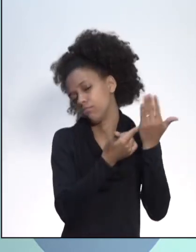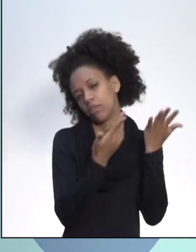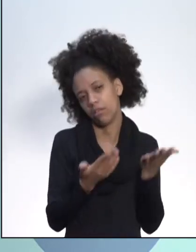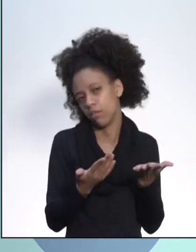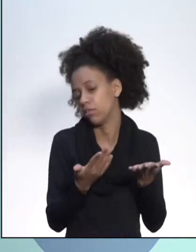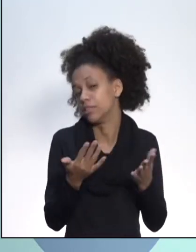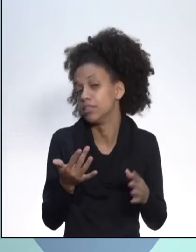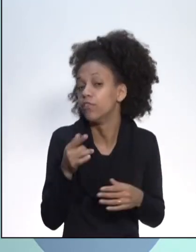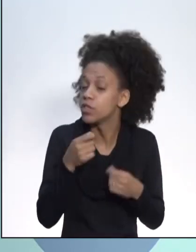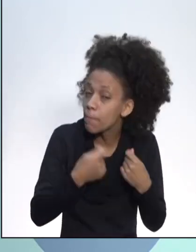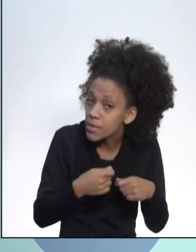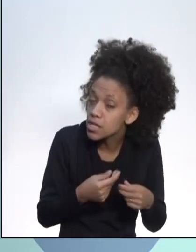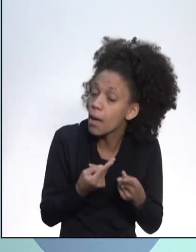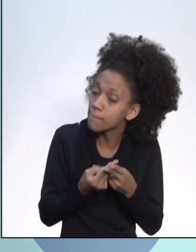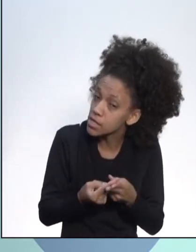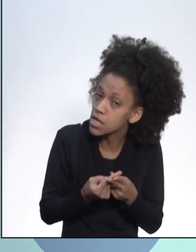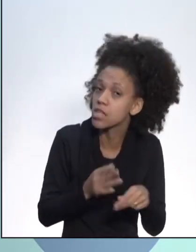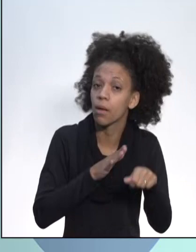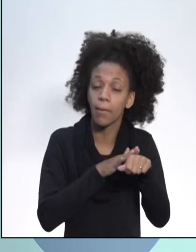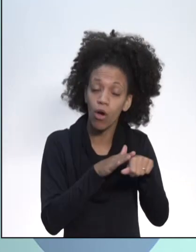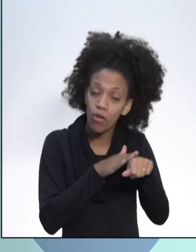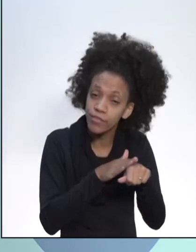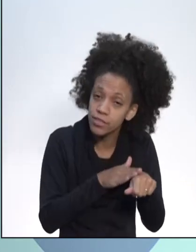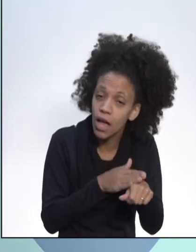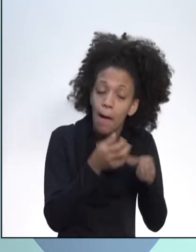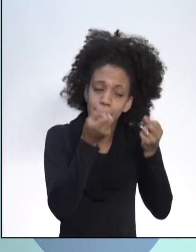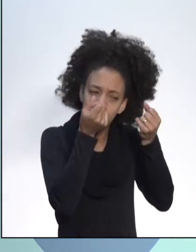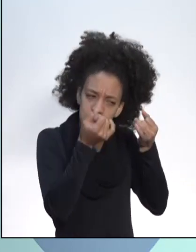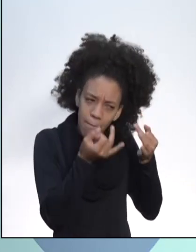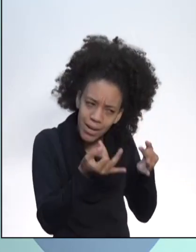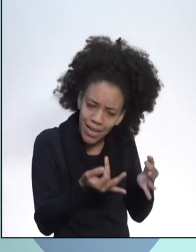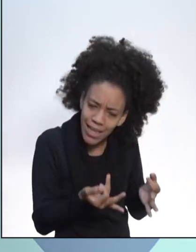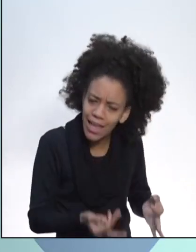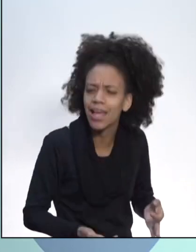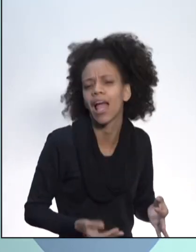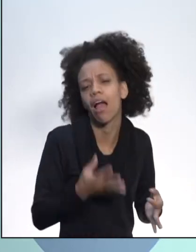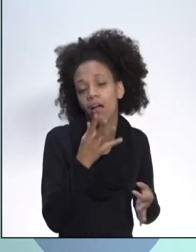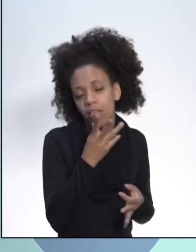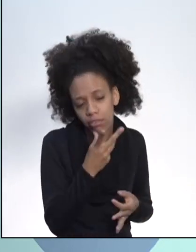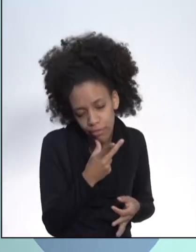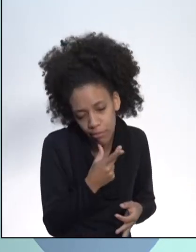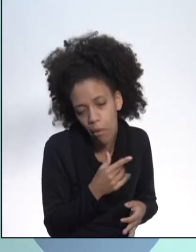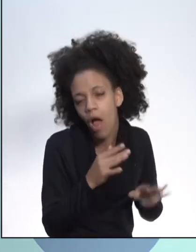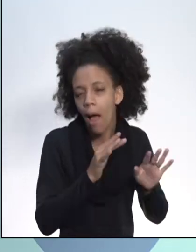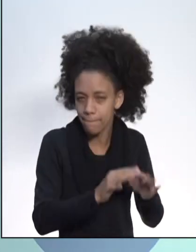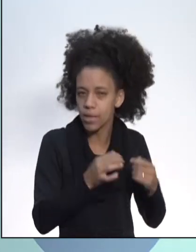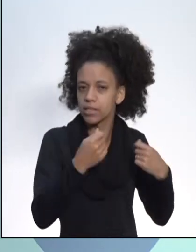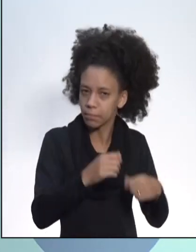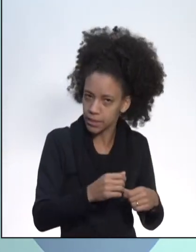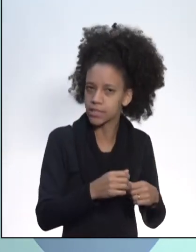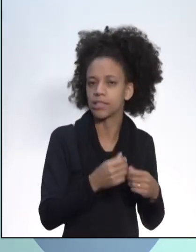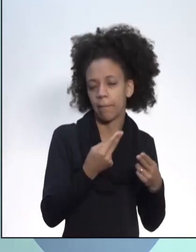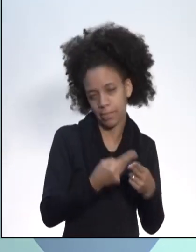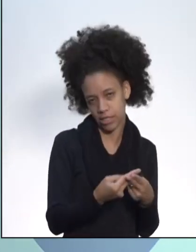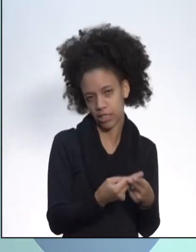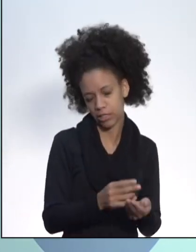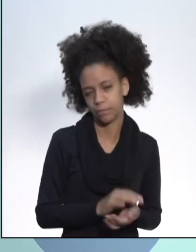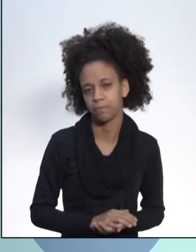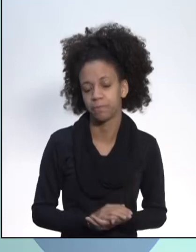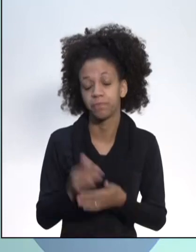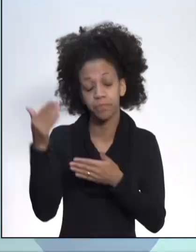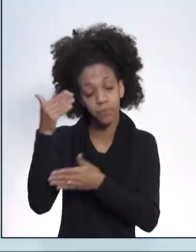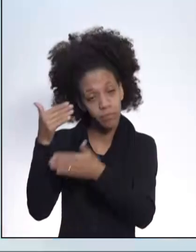você vai precisar de paciência para conversar com ele, para explicar como funciona, tá certo? A gente vai para a próxima, que é a